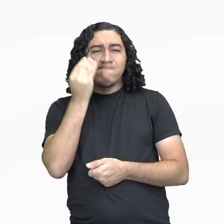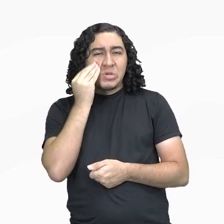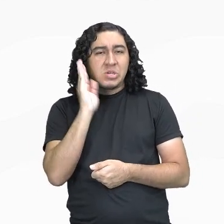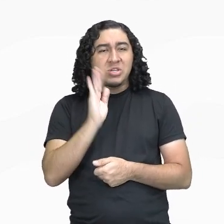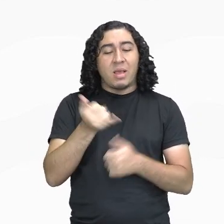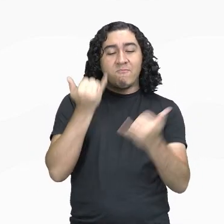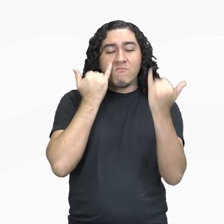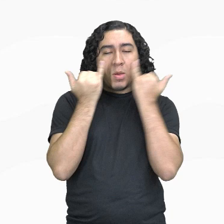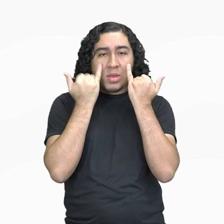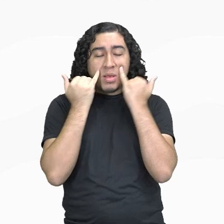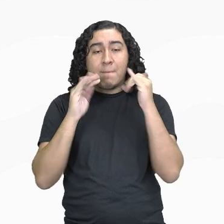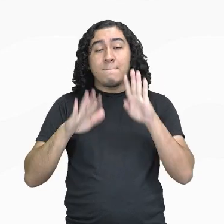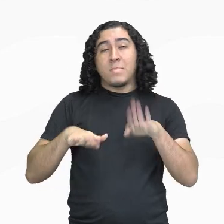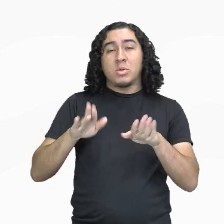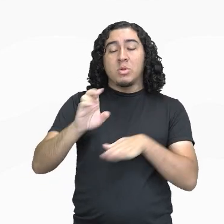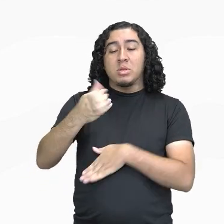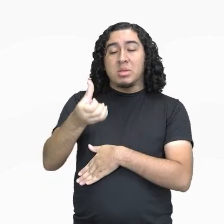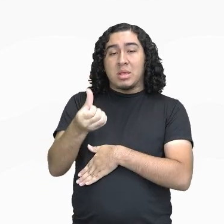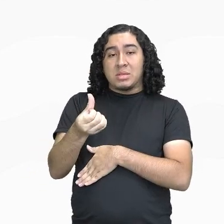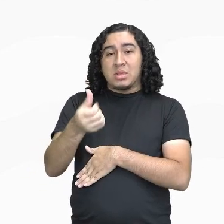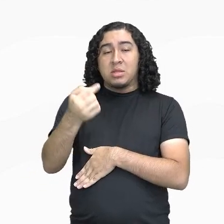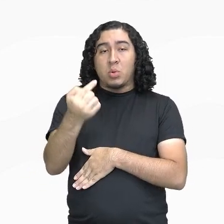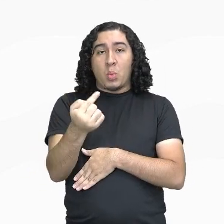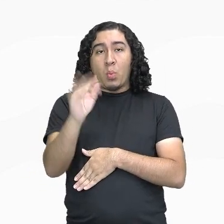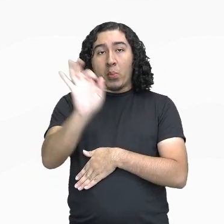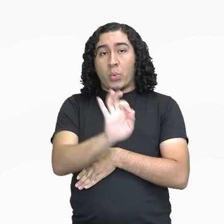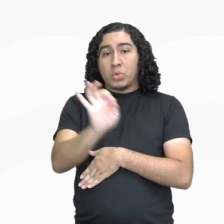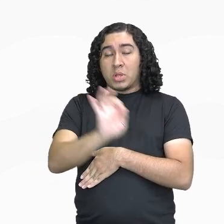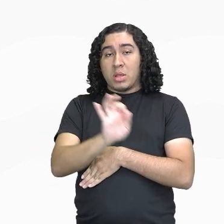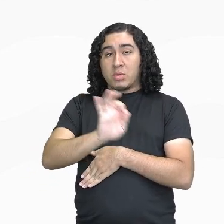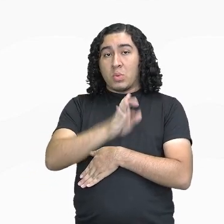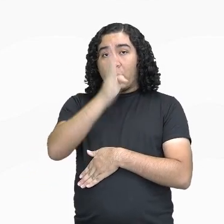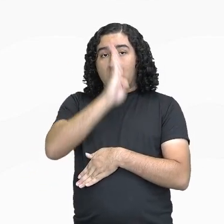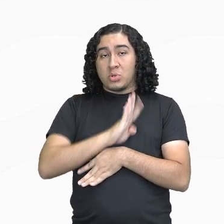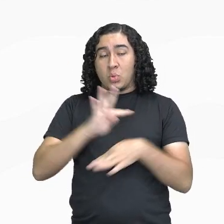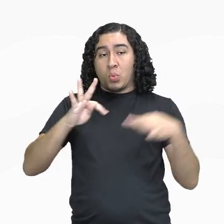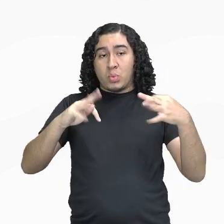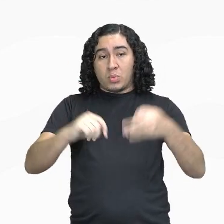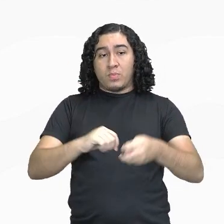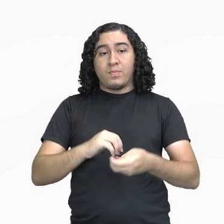então, aproximadamente 61% do Brasil.